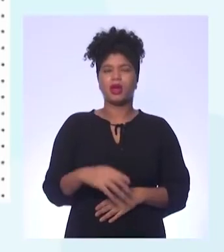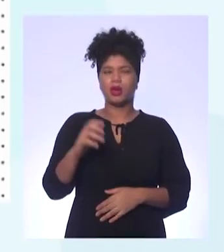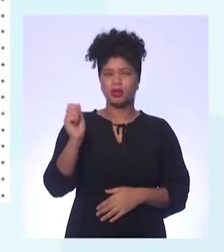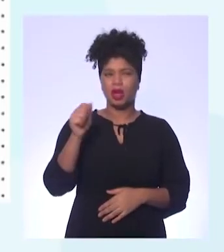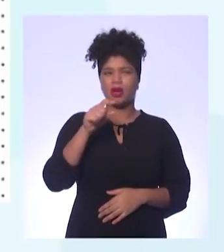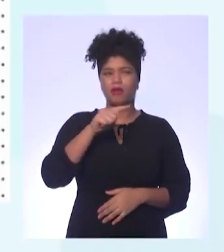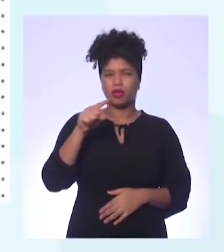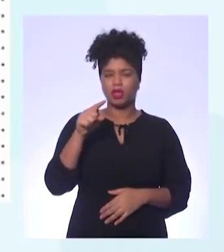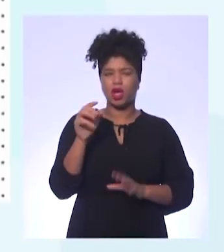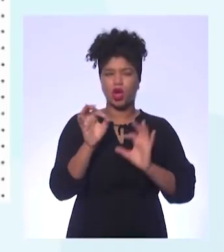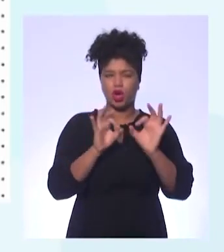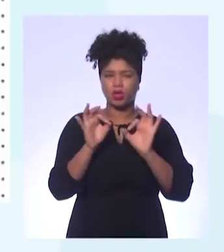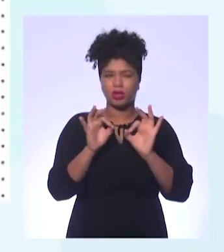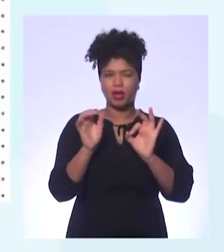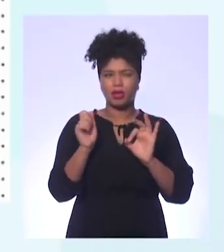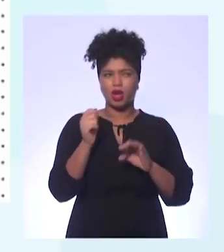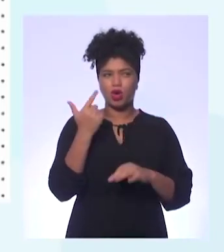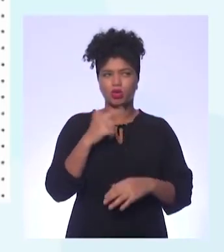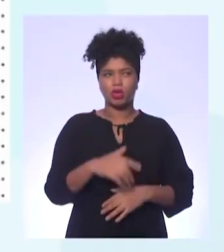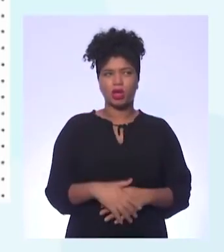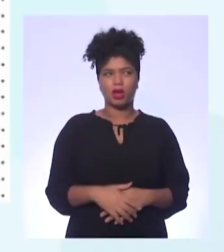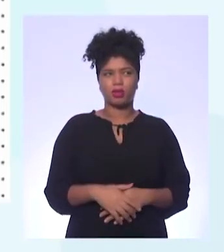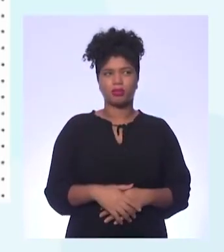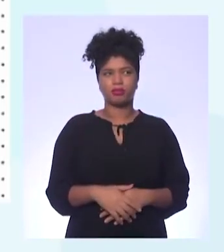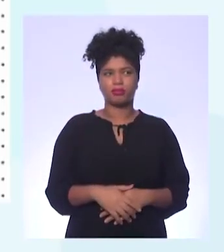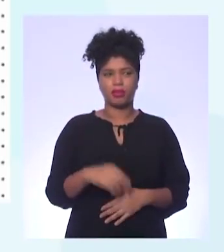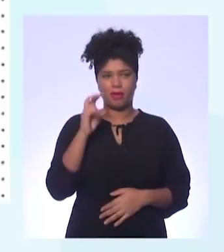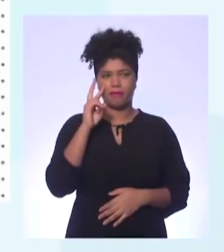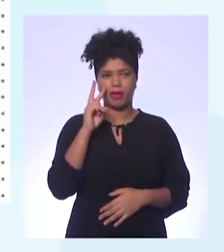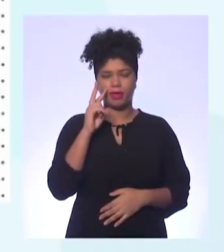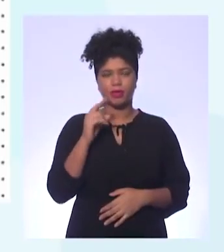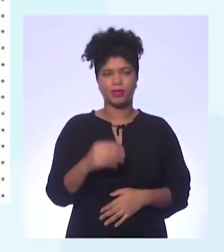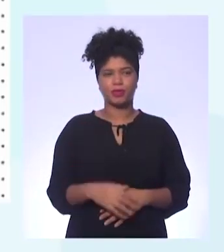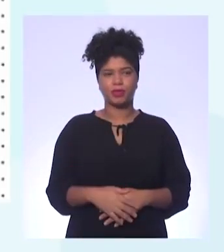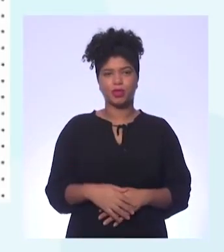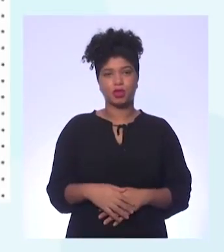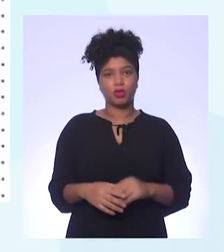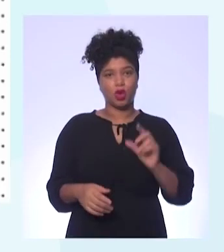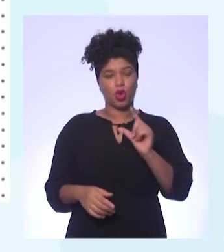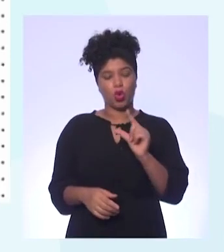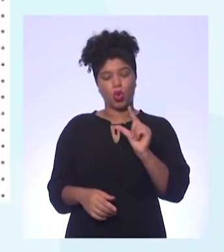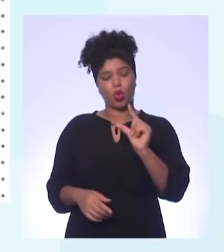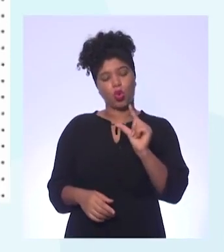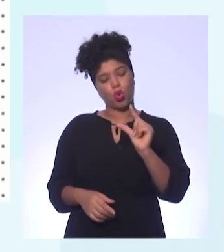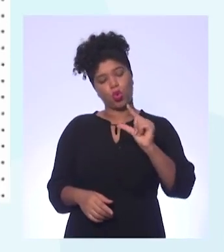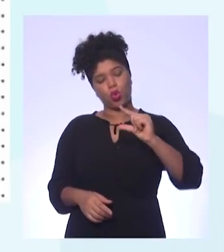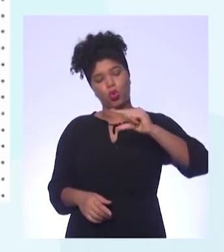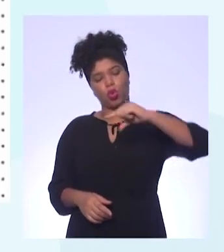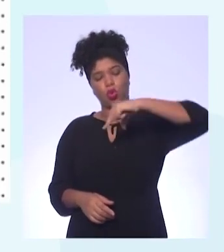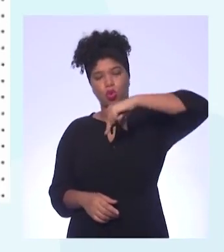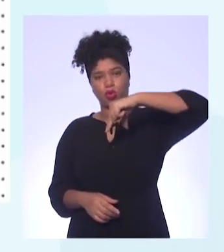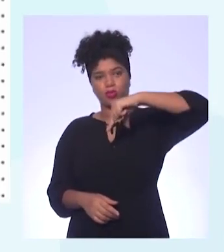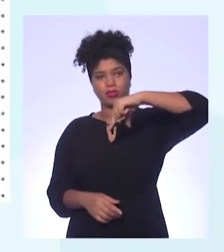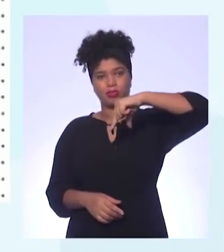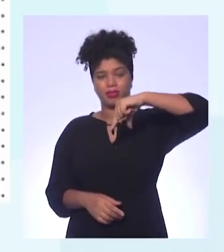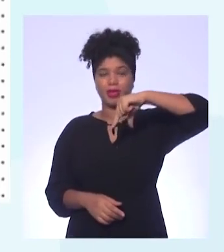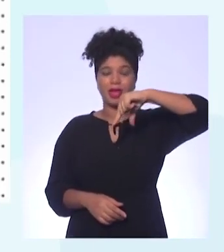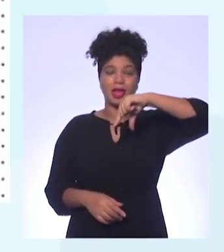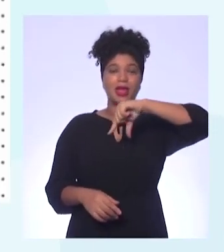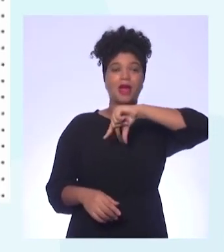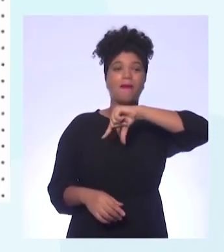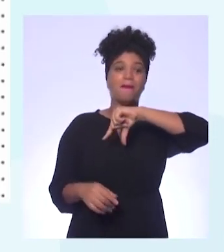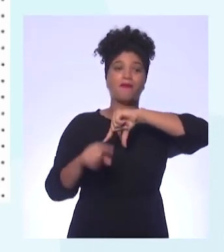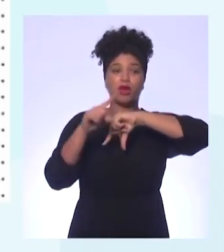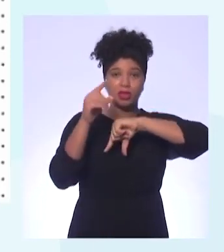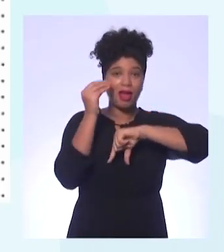ficar em pé, por exemplo, ele vai ficar em pé assim, ó. Tá? Eu quero que você tente desenhar aí, no seu material,